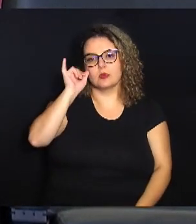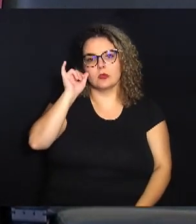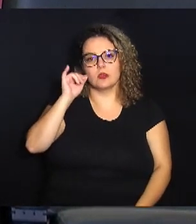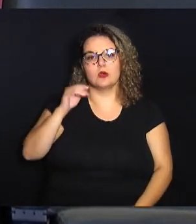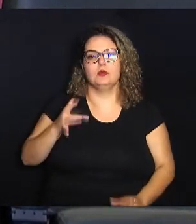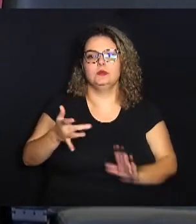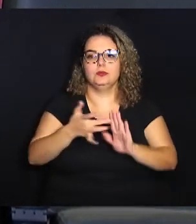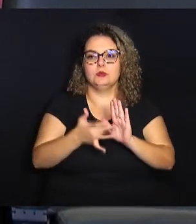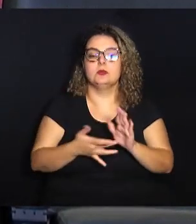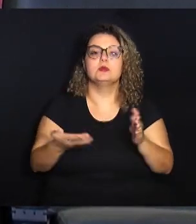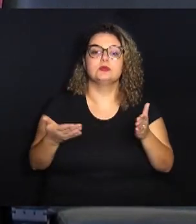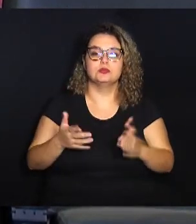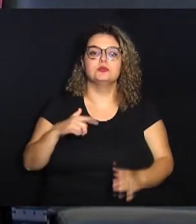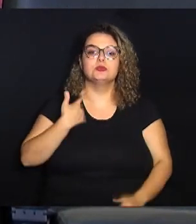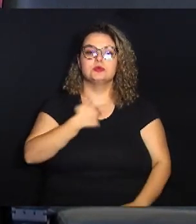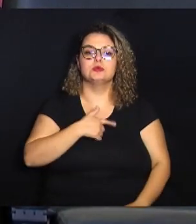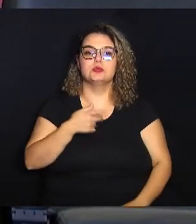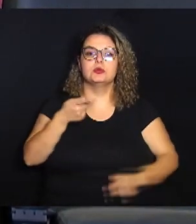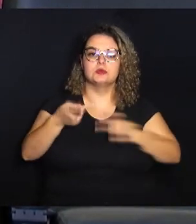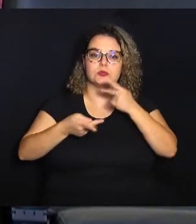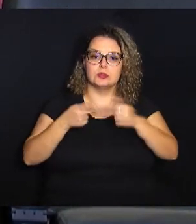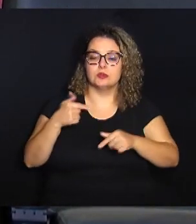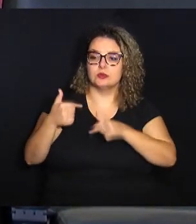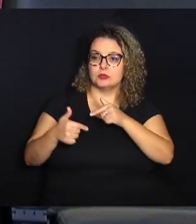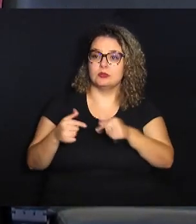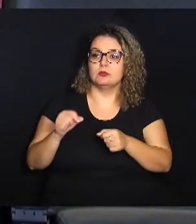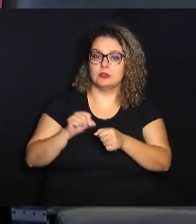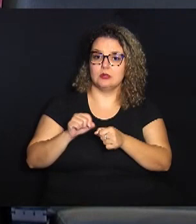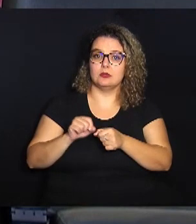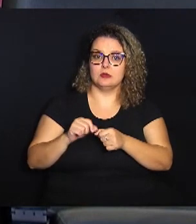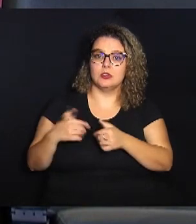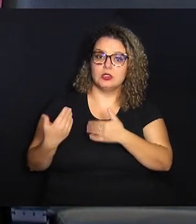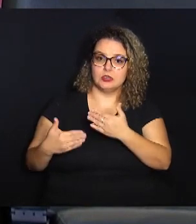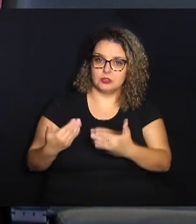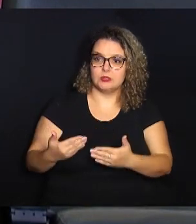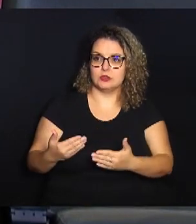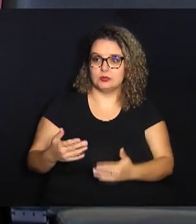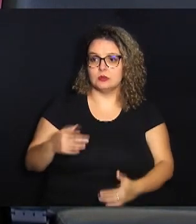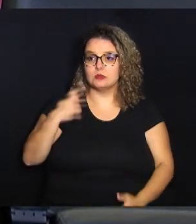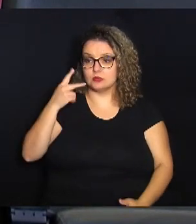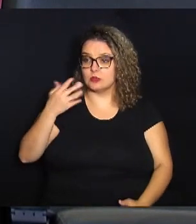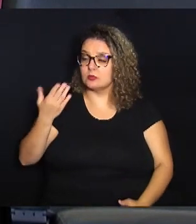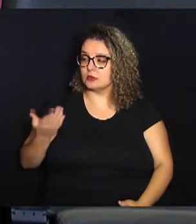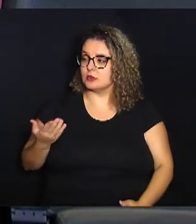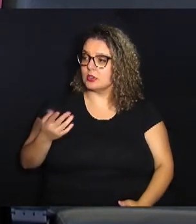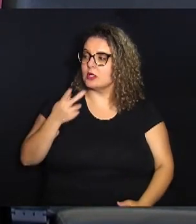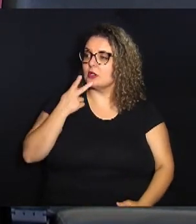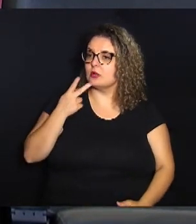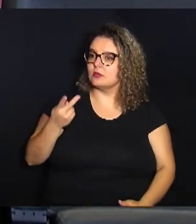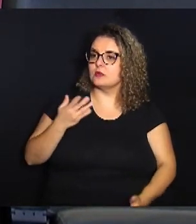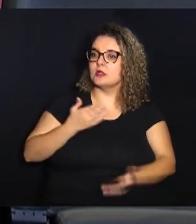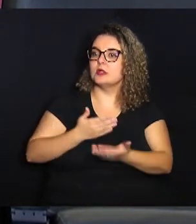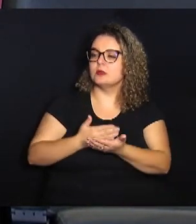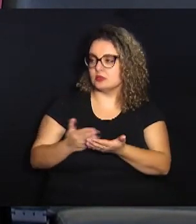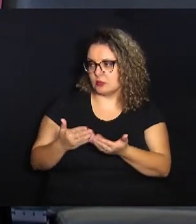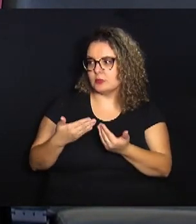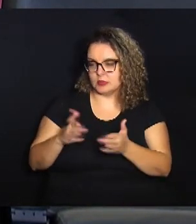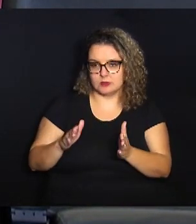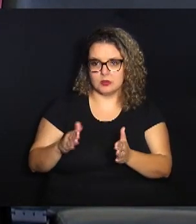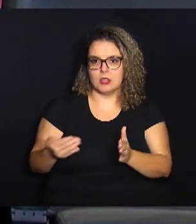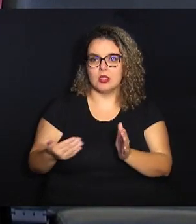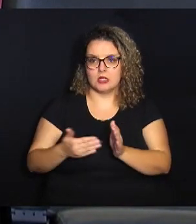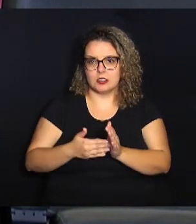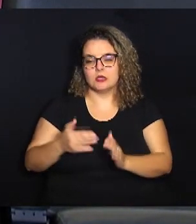em pauta hoje. Nós estamos abordando aqui o trabalho que tem sido realizado pelo parlamentar. Eu falei na minha abertura que até o dia